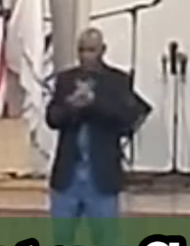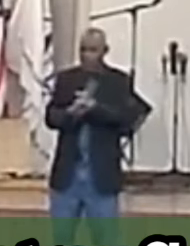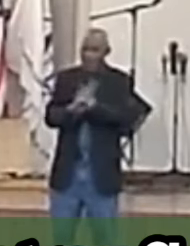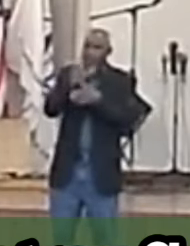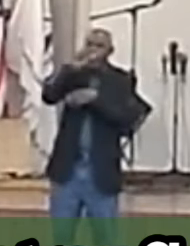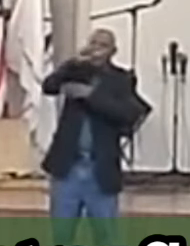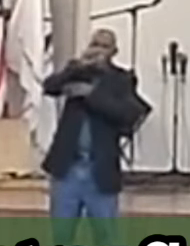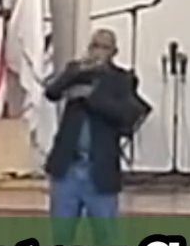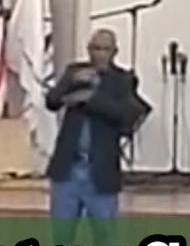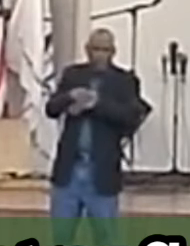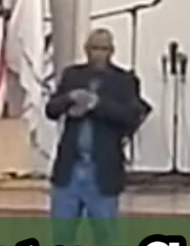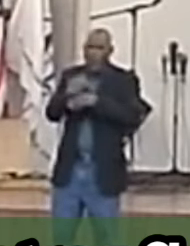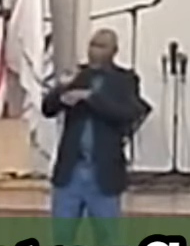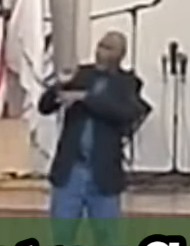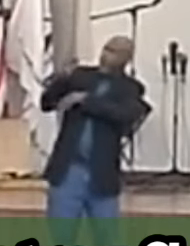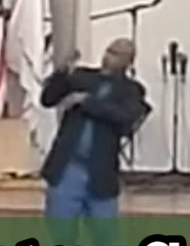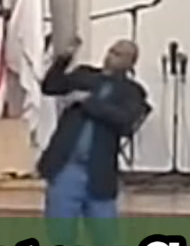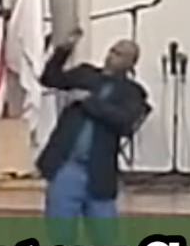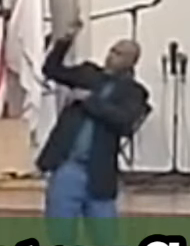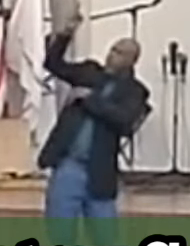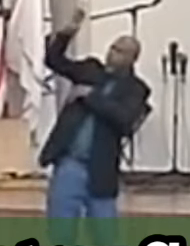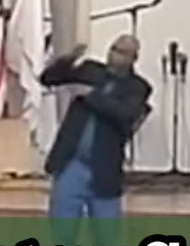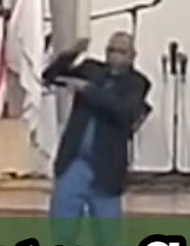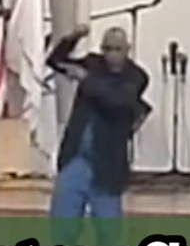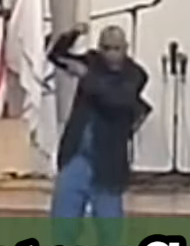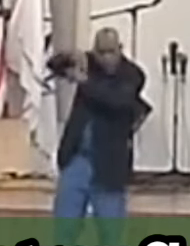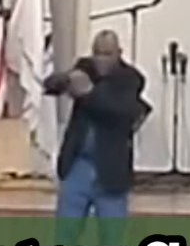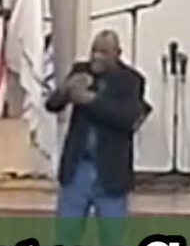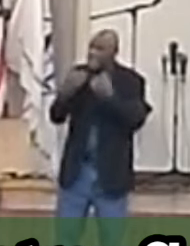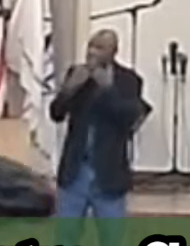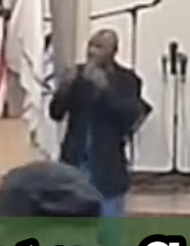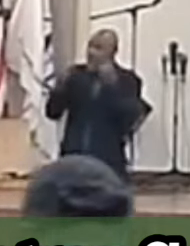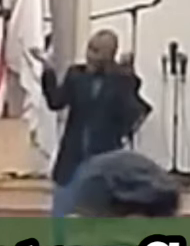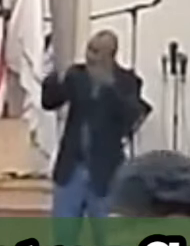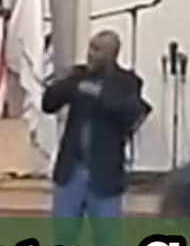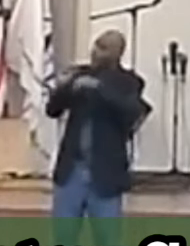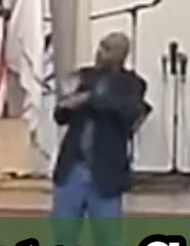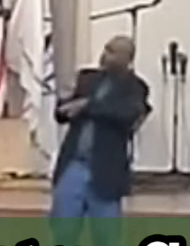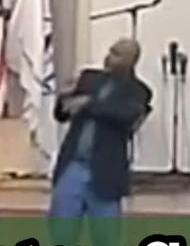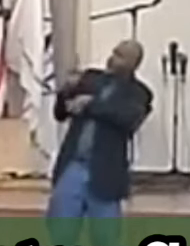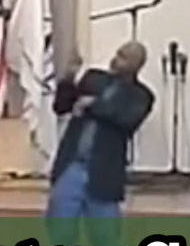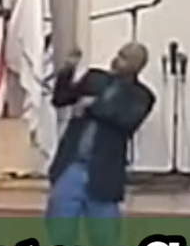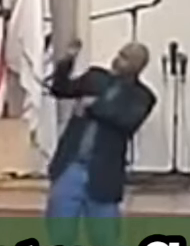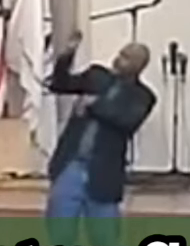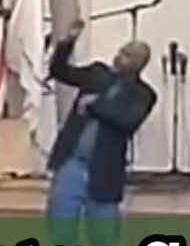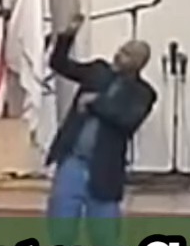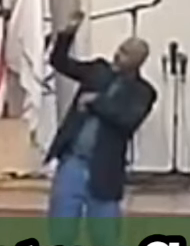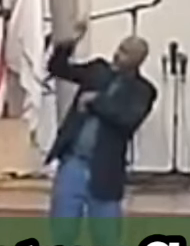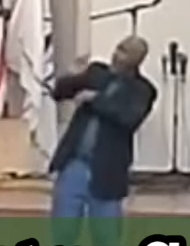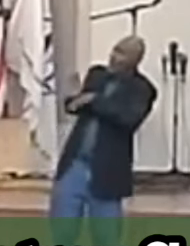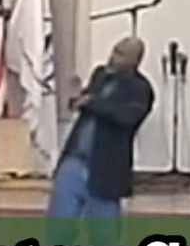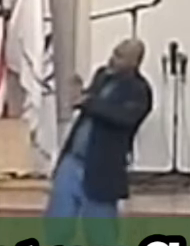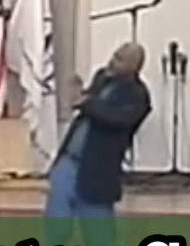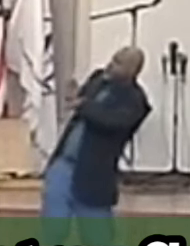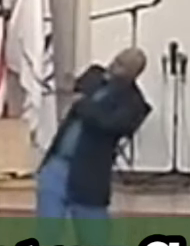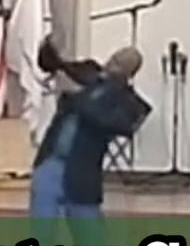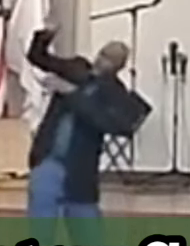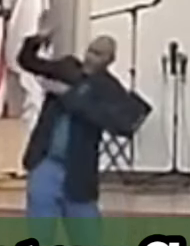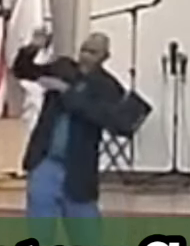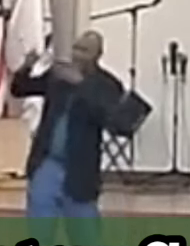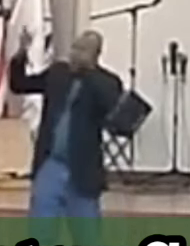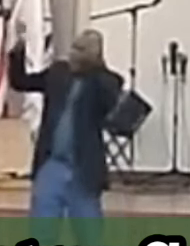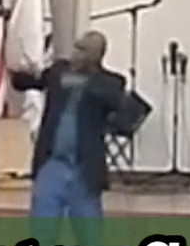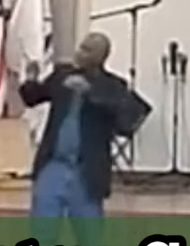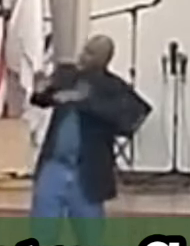águia habita nos mais altos penhascos, onde ninguém vai, nem ser humano pode ir muitas vezes, por causa do rarefeito. Ela consegue ir.